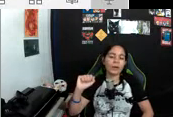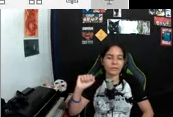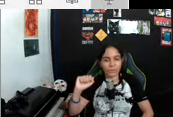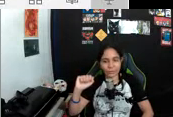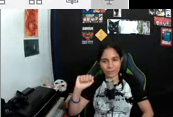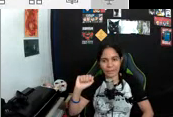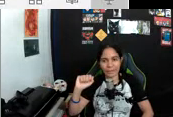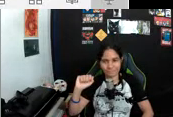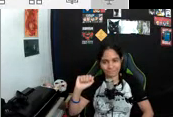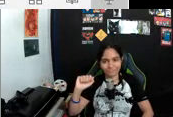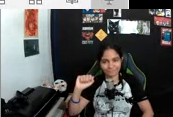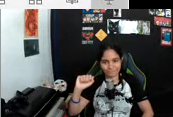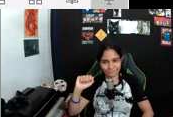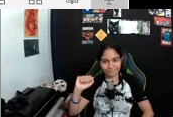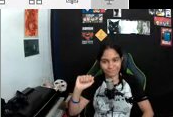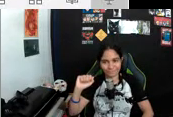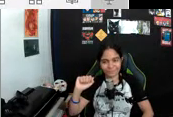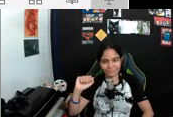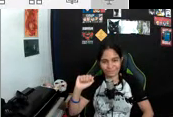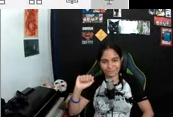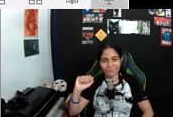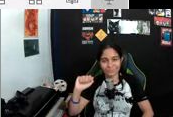tão caótica quanto ela é.